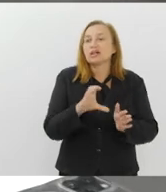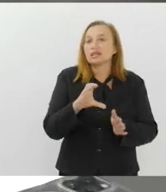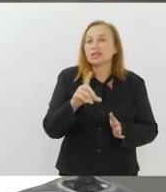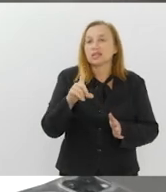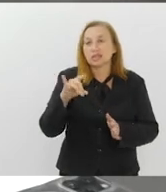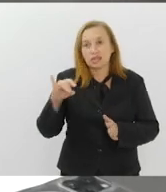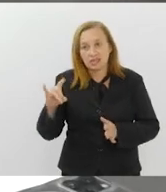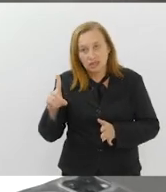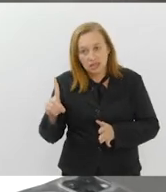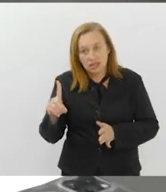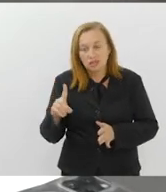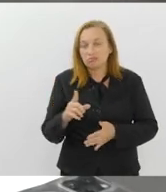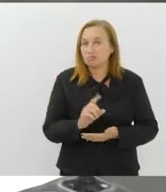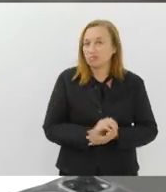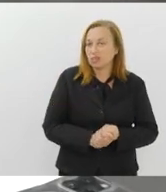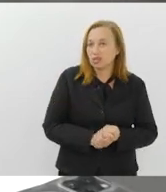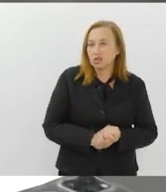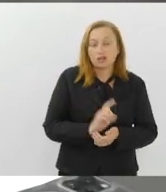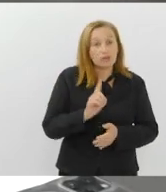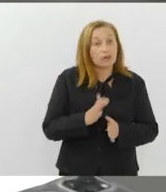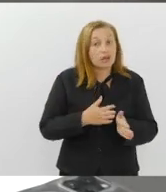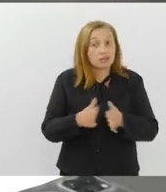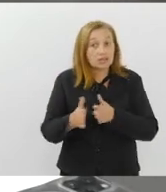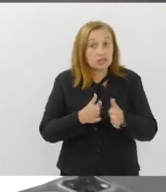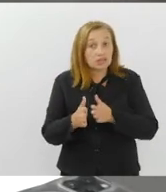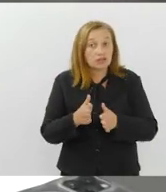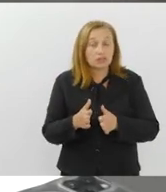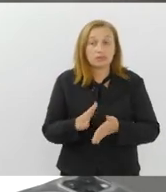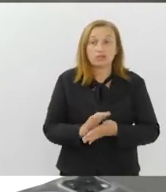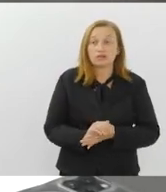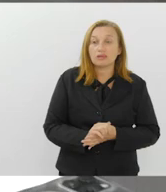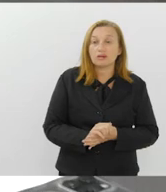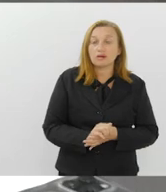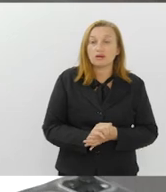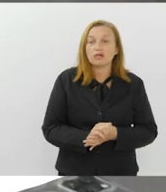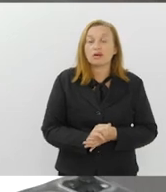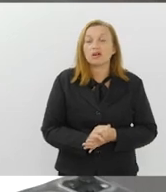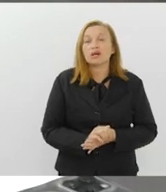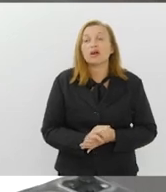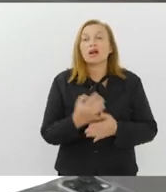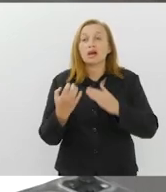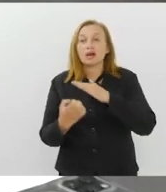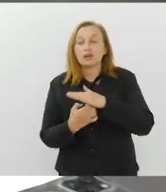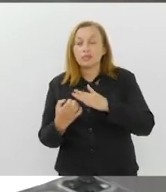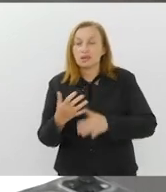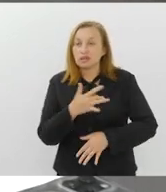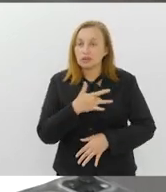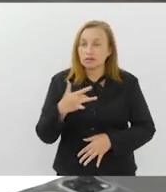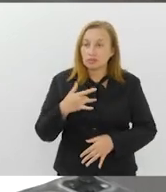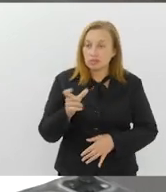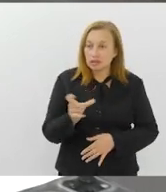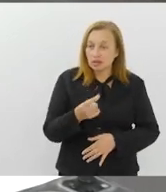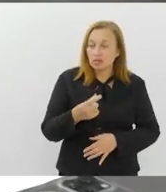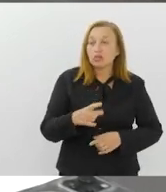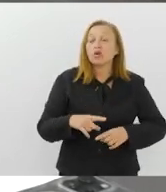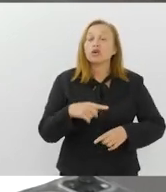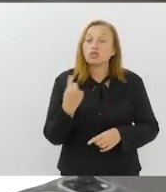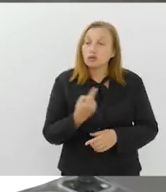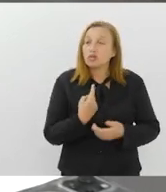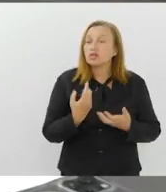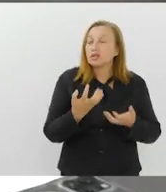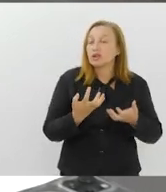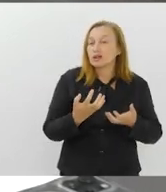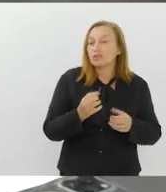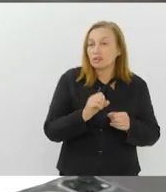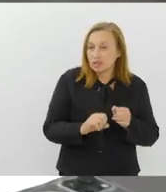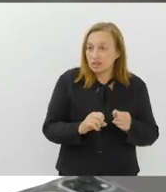TEA. Isso não é acessível às operadoras, inclusive, por iniciativa do CREMERJ, é proibido. O que nós buscamos fazer